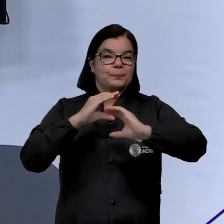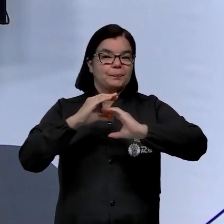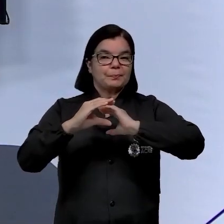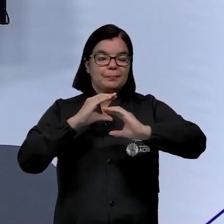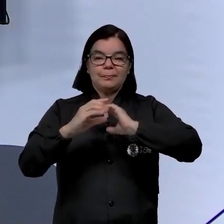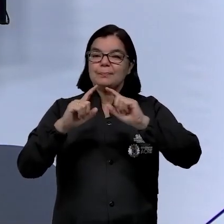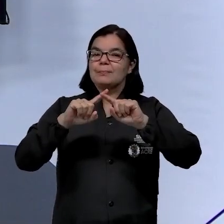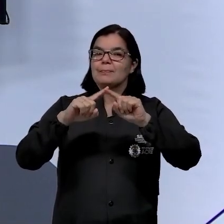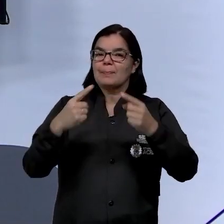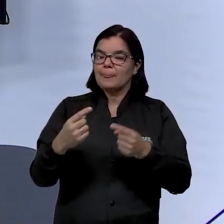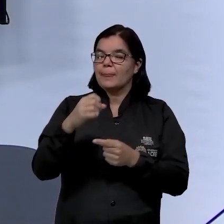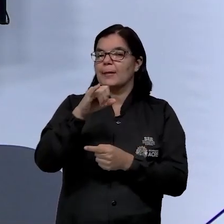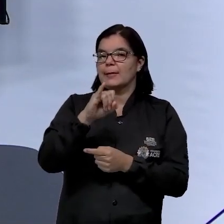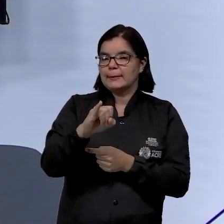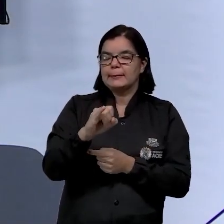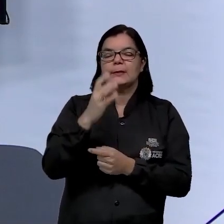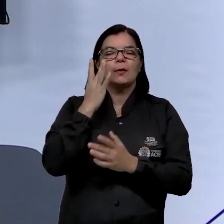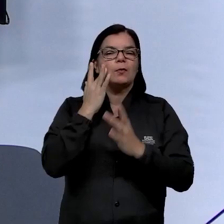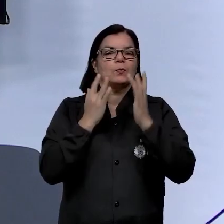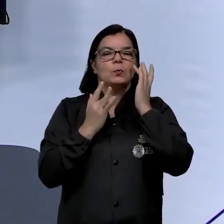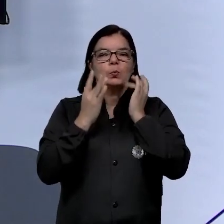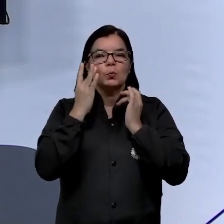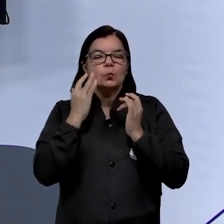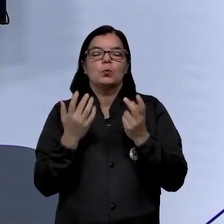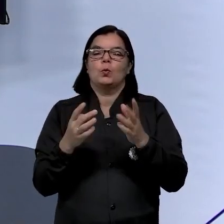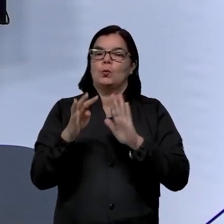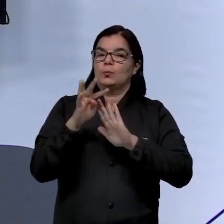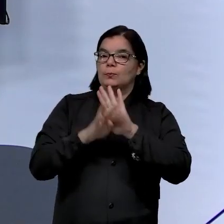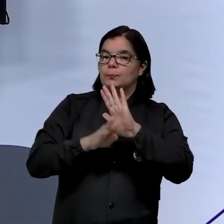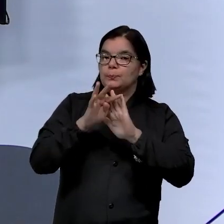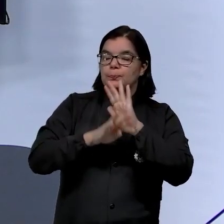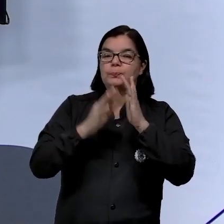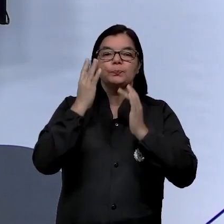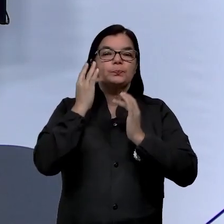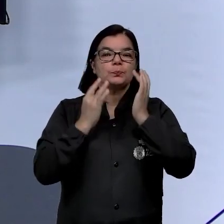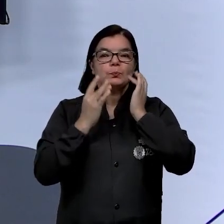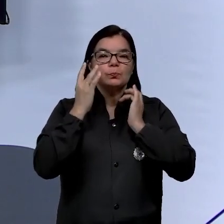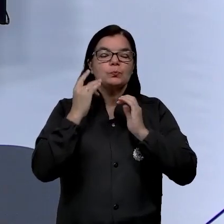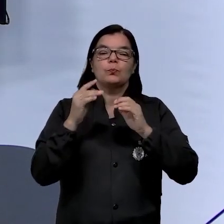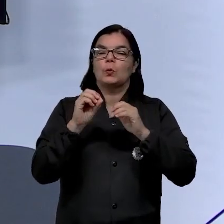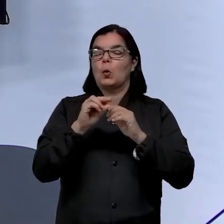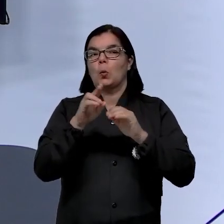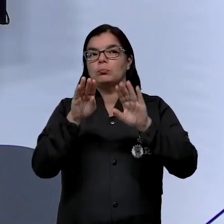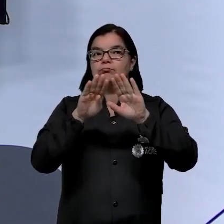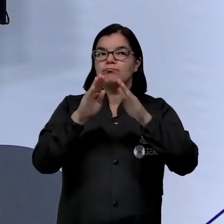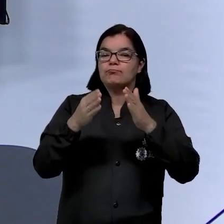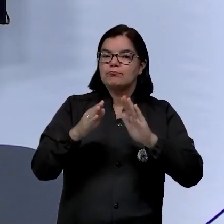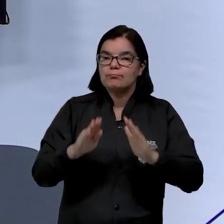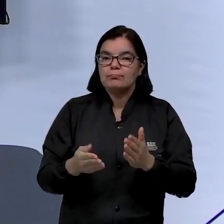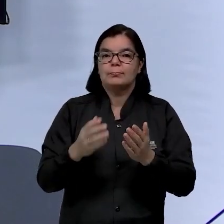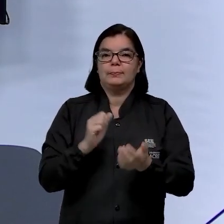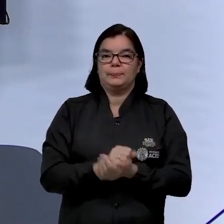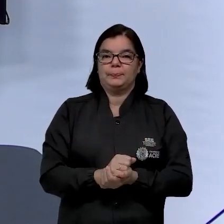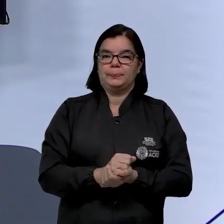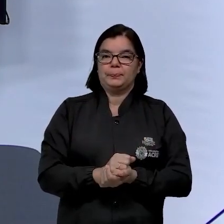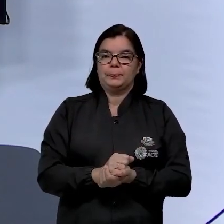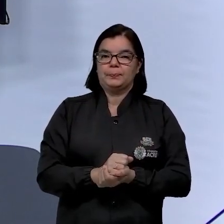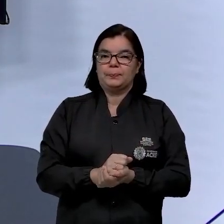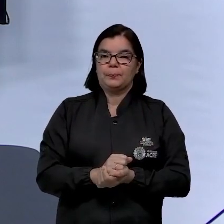se for um caso de peça teatral, né, um texto teatral, uma escultura,